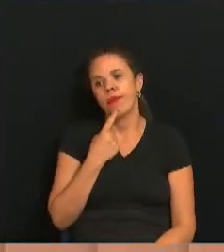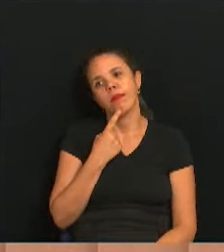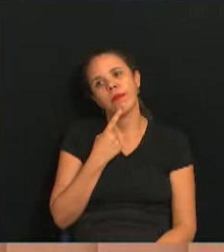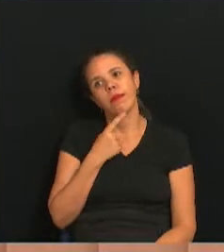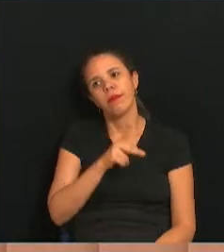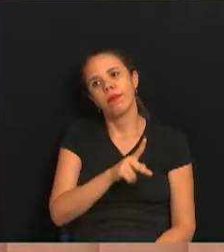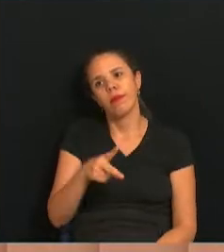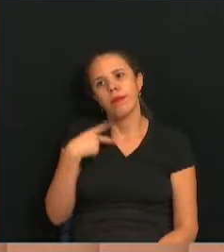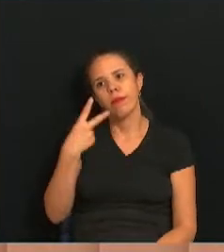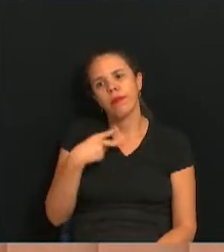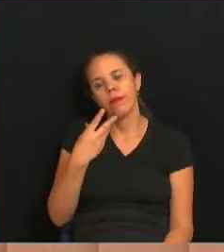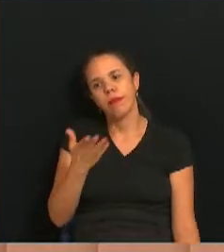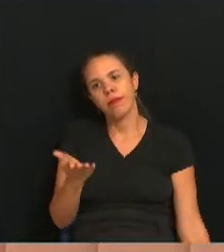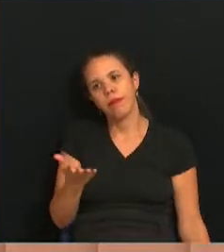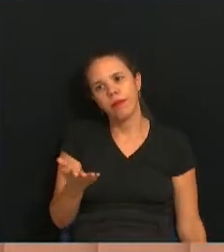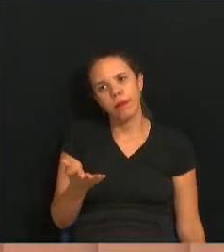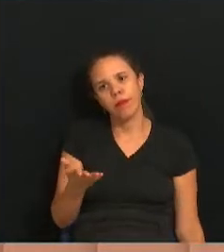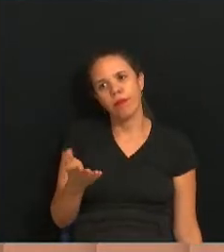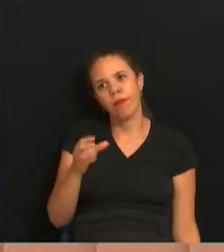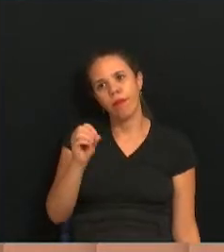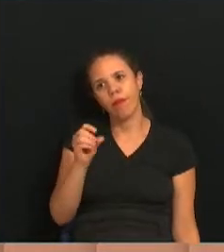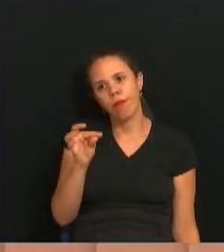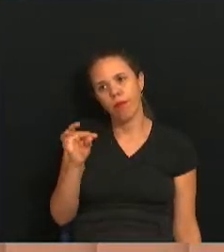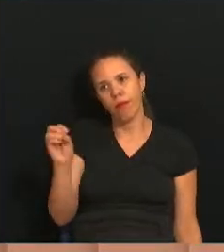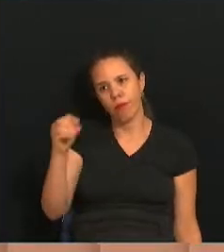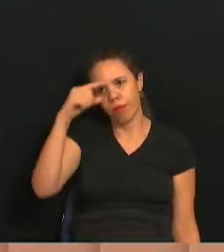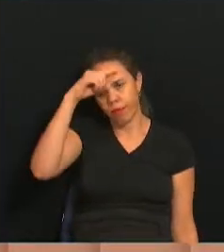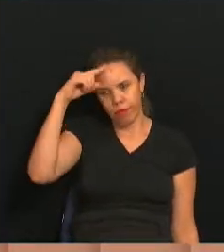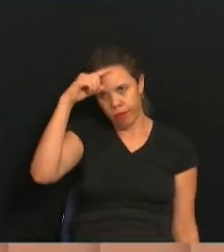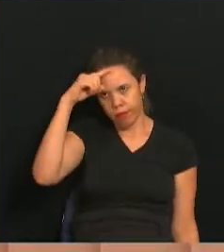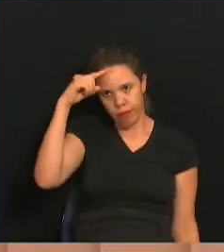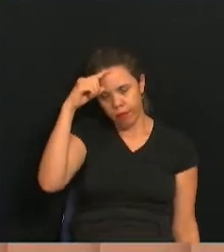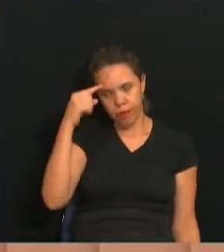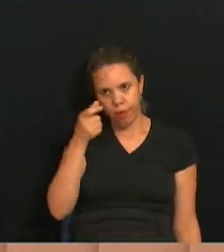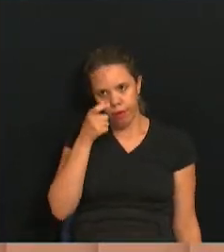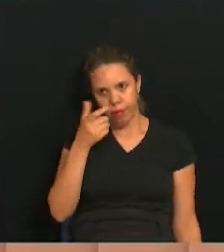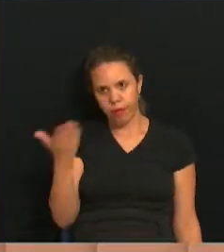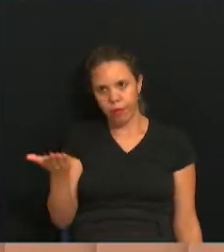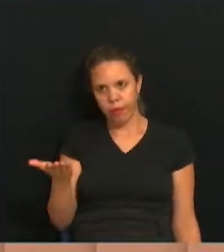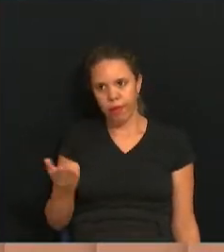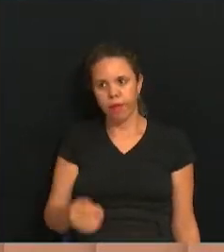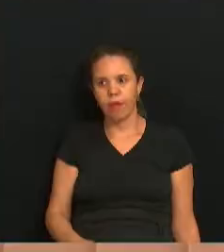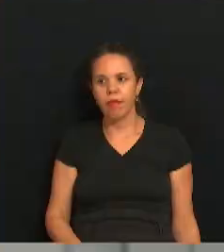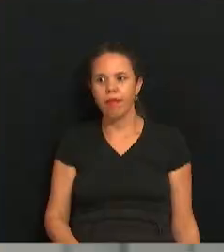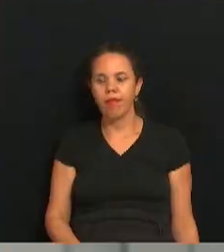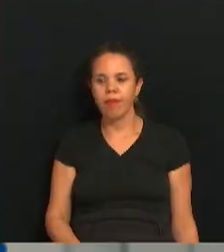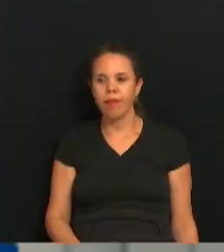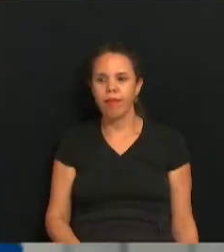presidir esta reunião é o vereador Otto Alejandro, que vocês passam a acompanhar agora.